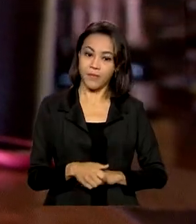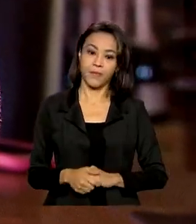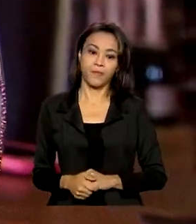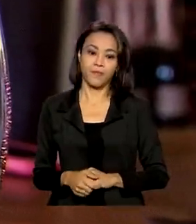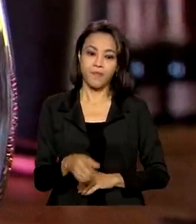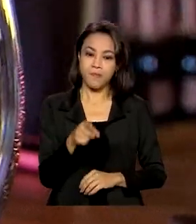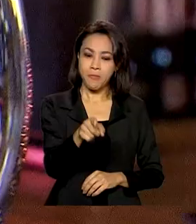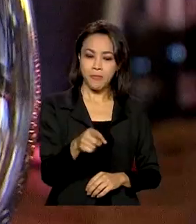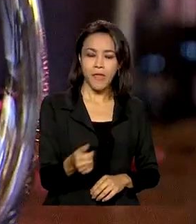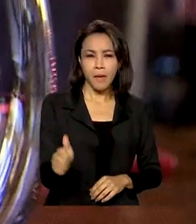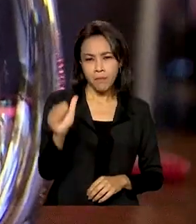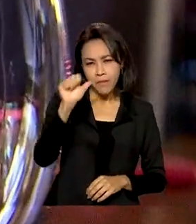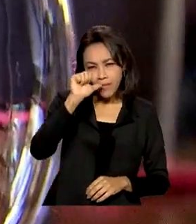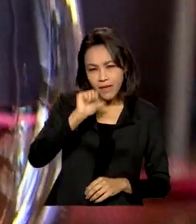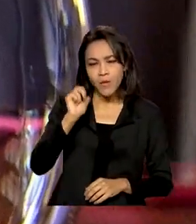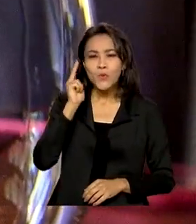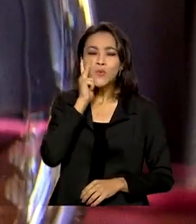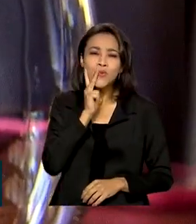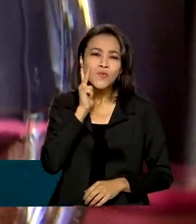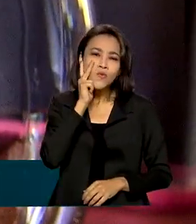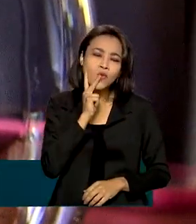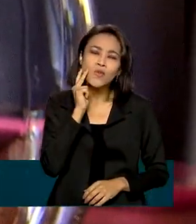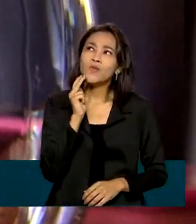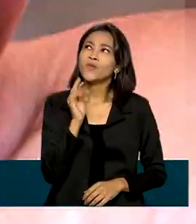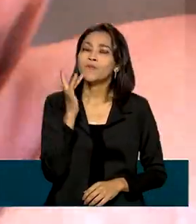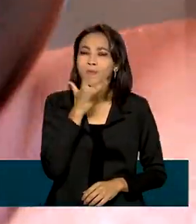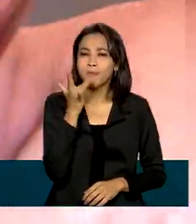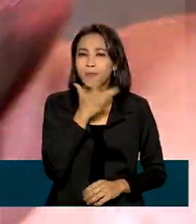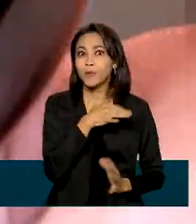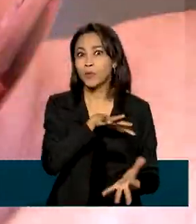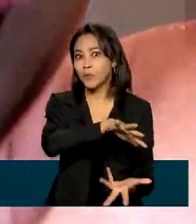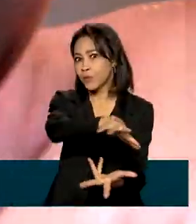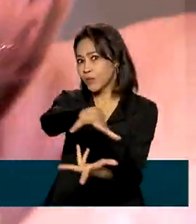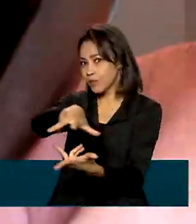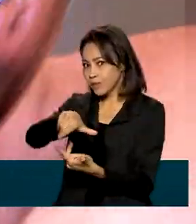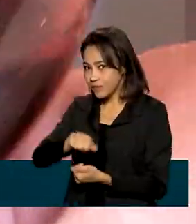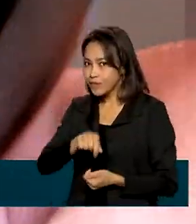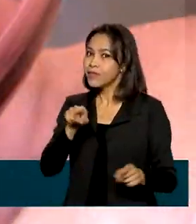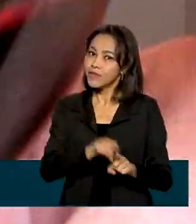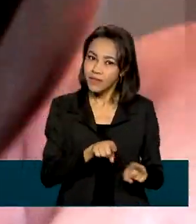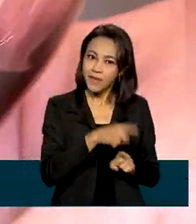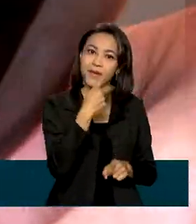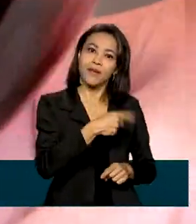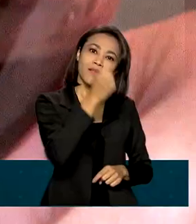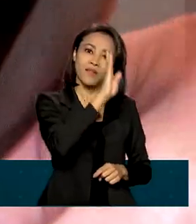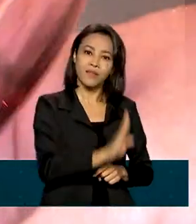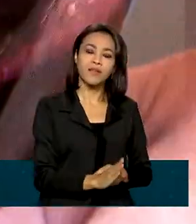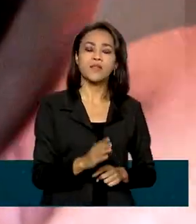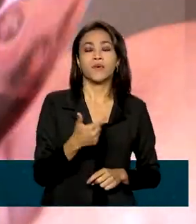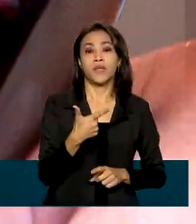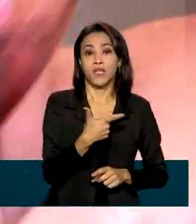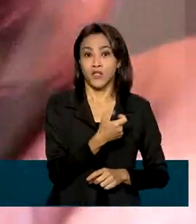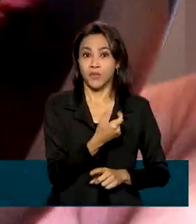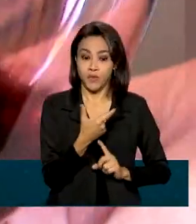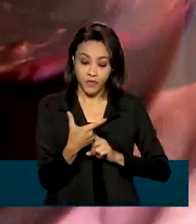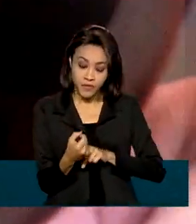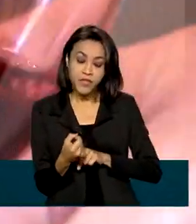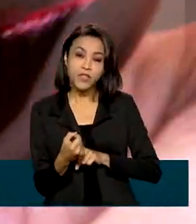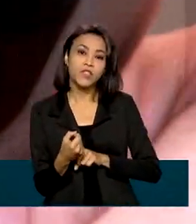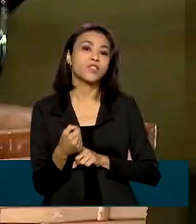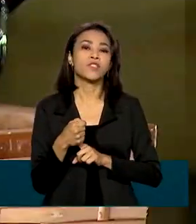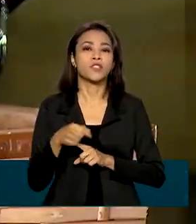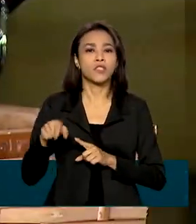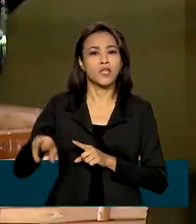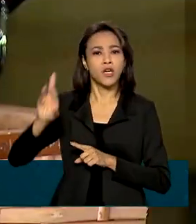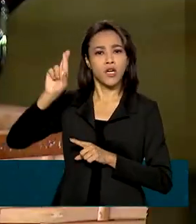é uma bebida com apreciadores em todo mundo que conquistou o paladar dos brasileiros em 2020 de acordo